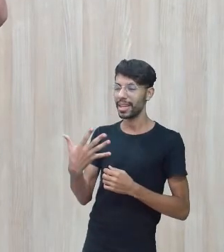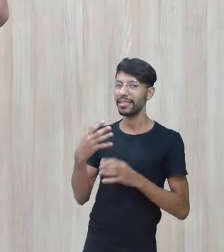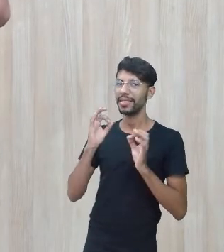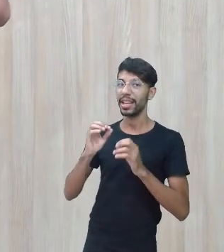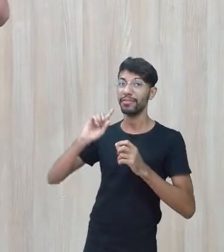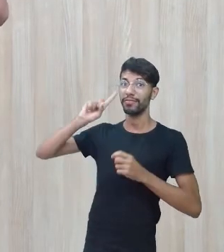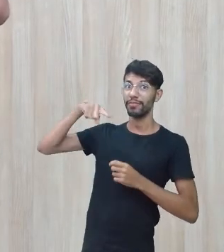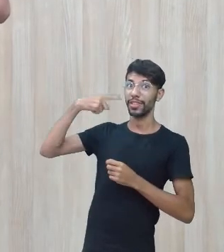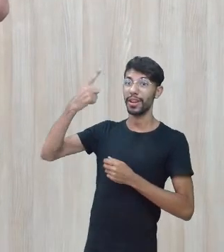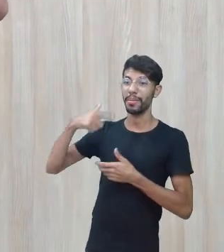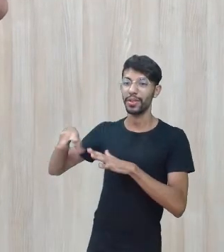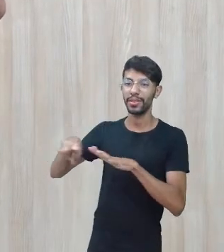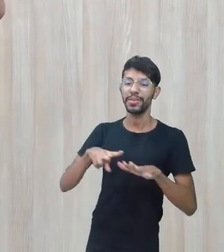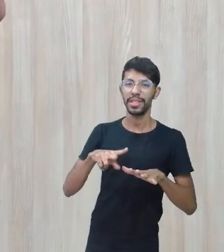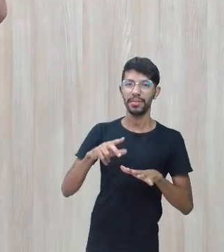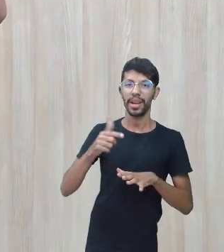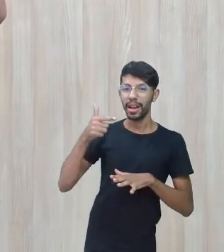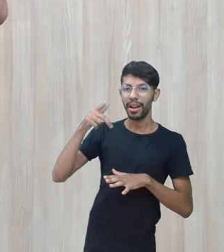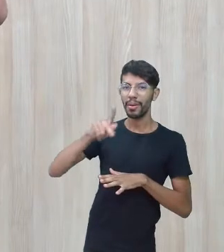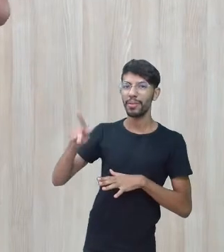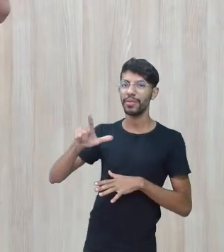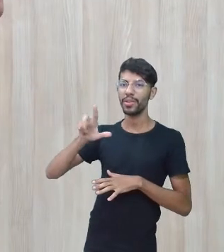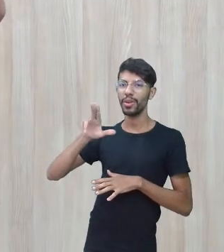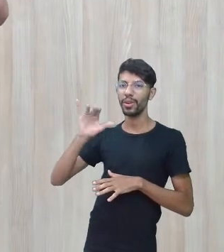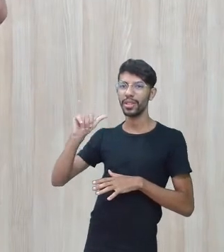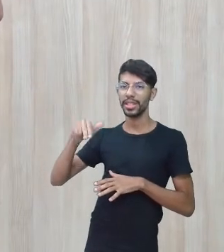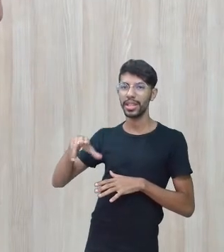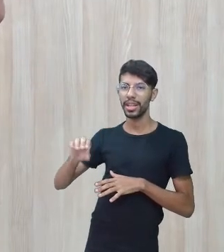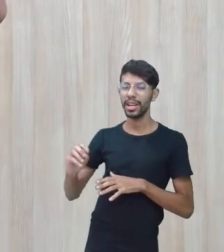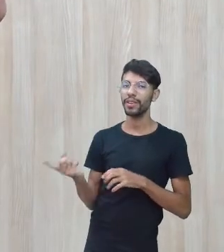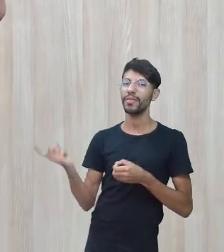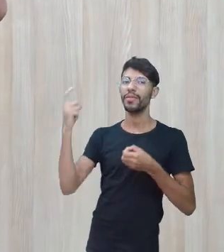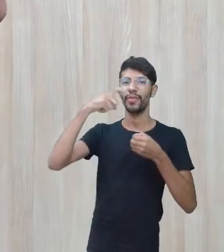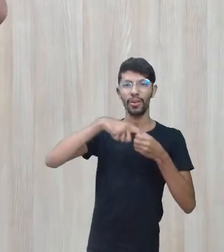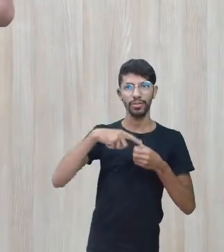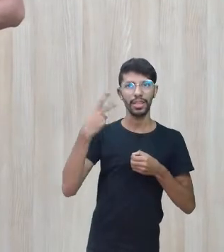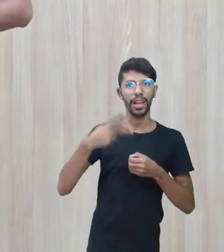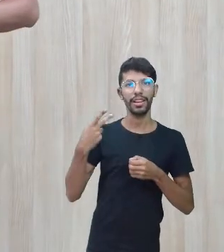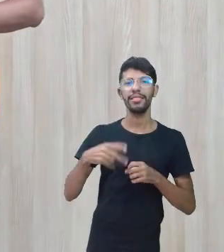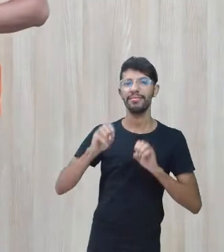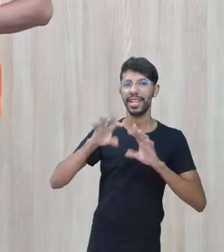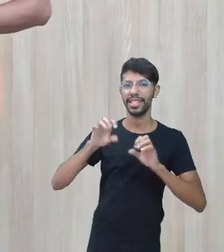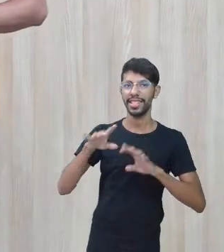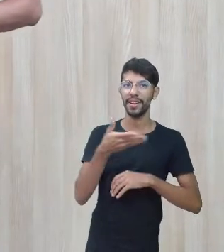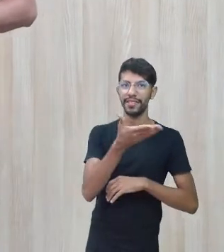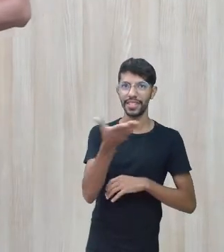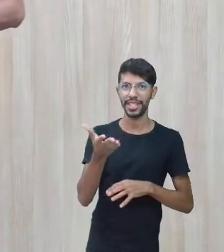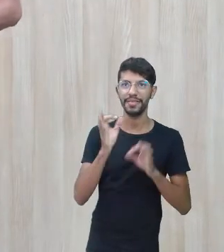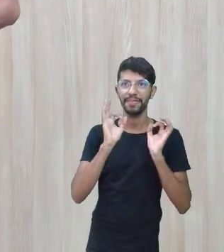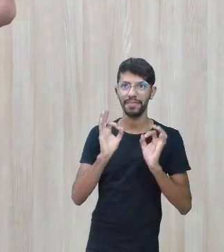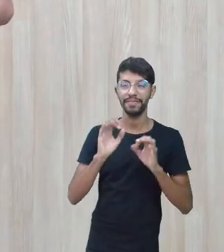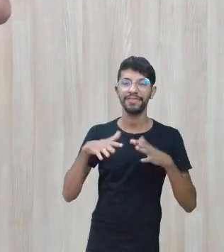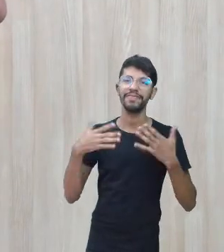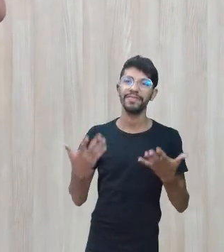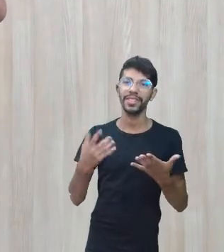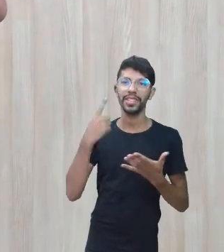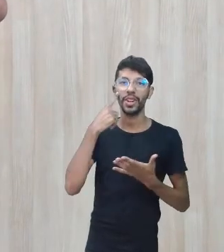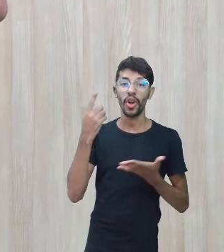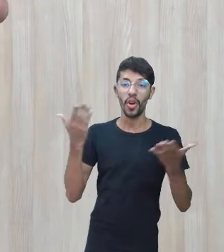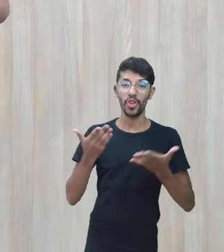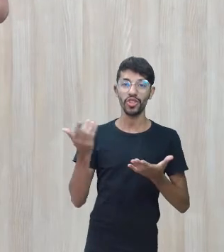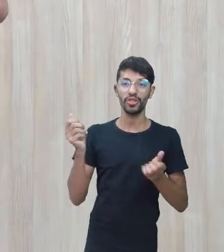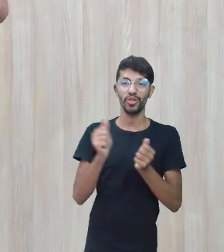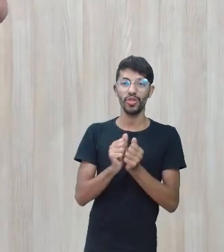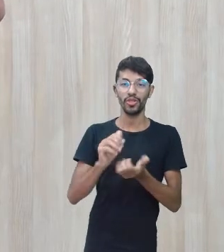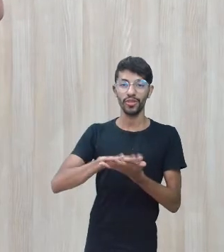já vai estar com vocês aí para fazer esse trabalho bacana nas próximas semanas, enfim. Então é isso, gente, olha só. Hoje eu estou acompanhado de Bruno,